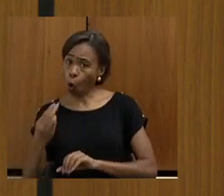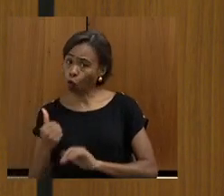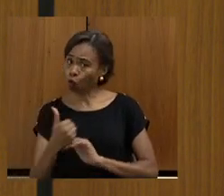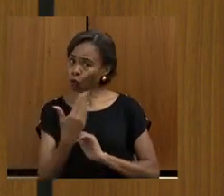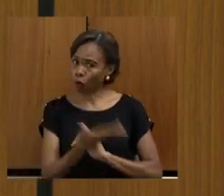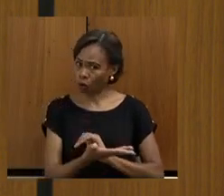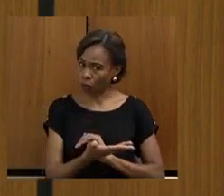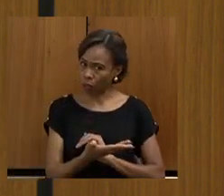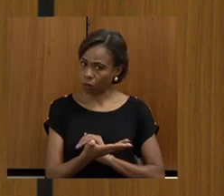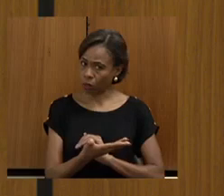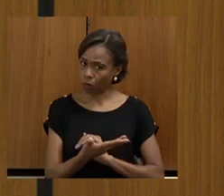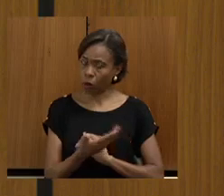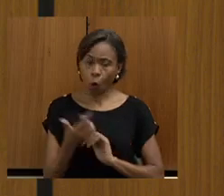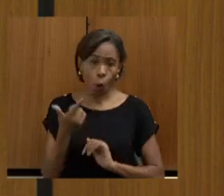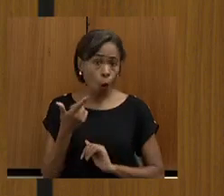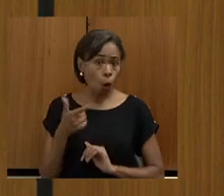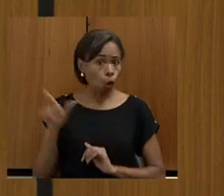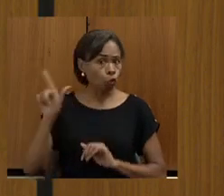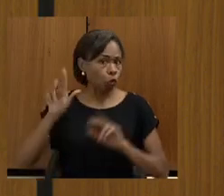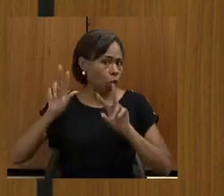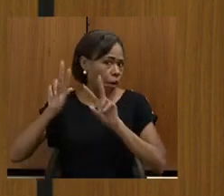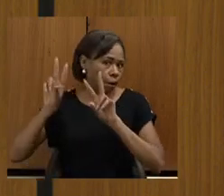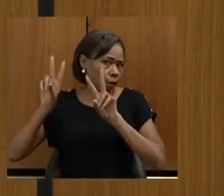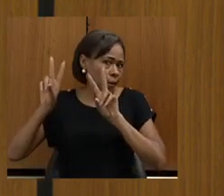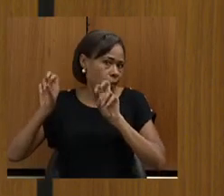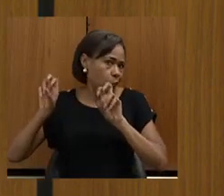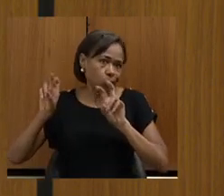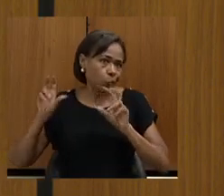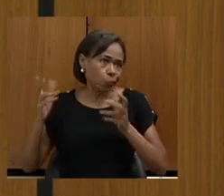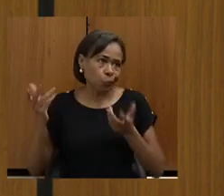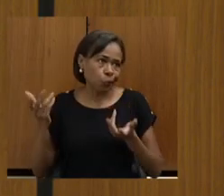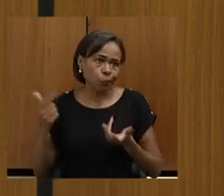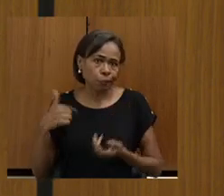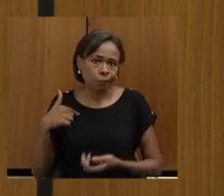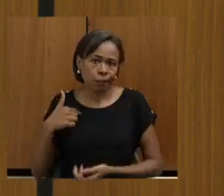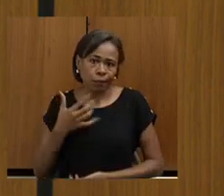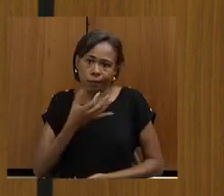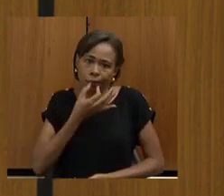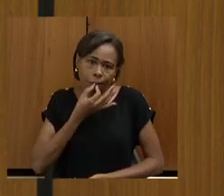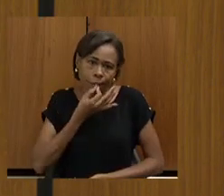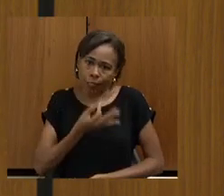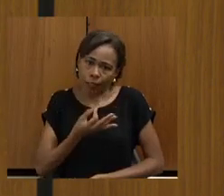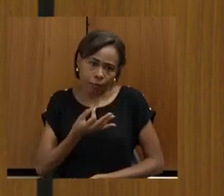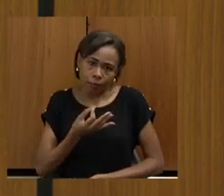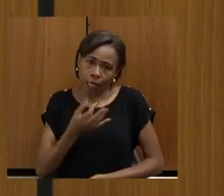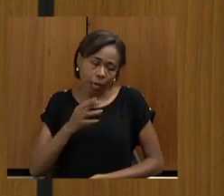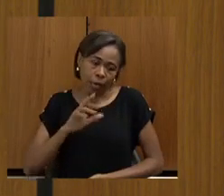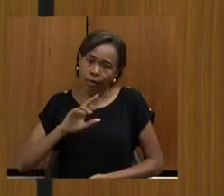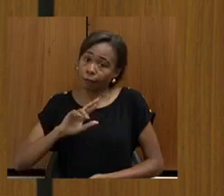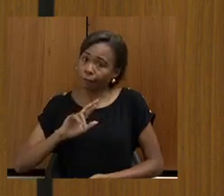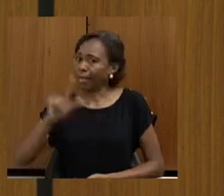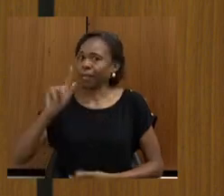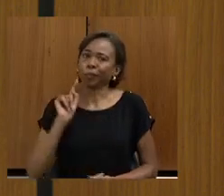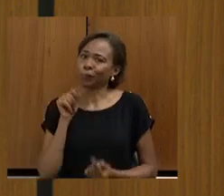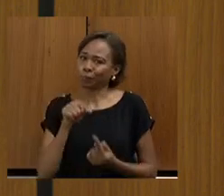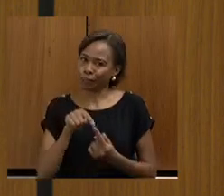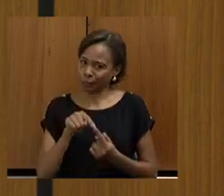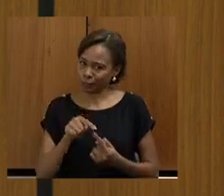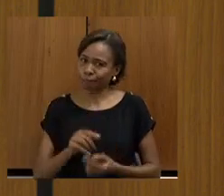fugir disso, no meu simples entender, extrapola o objetivo dessa sentada.